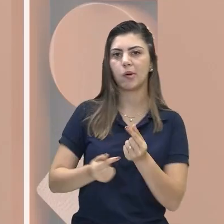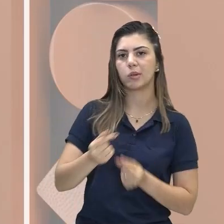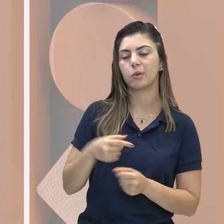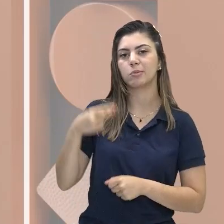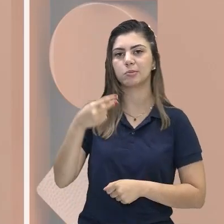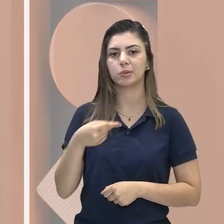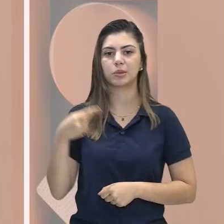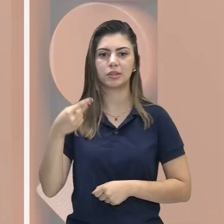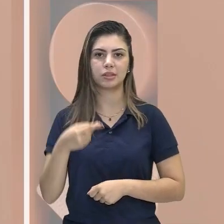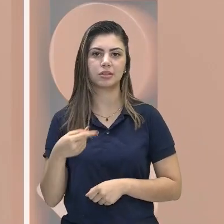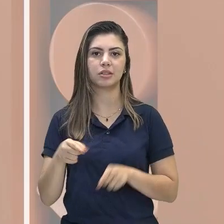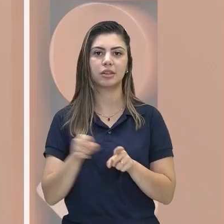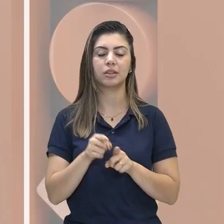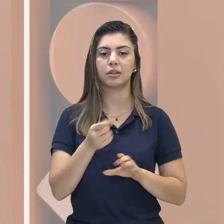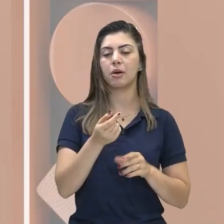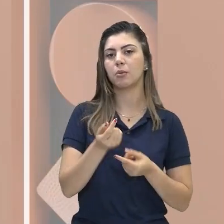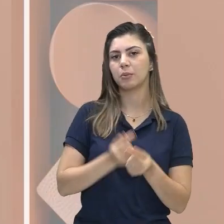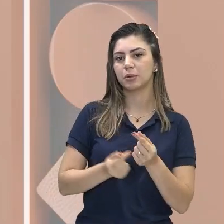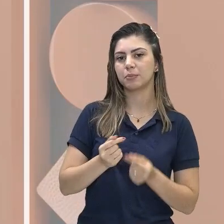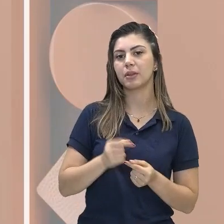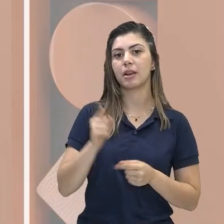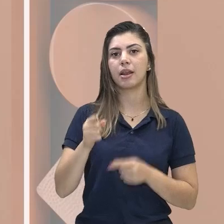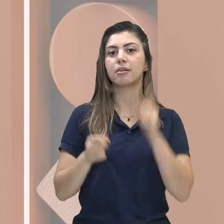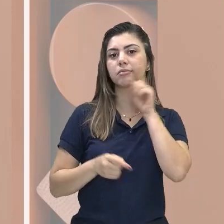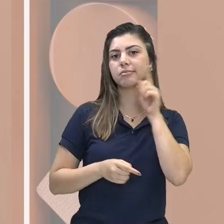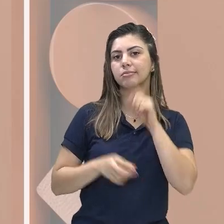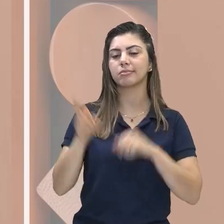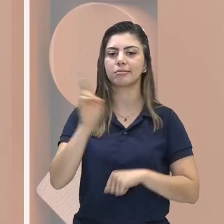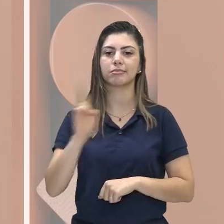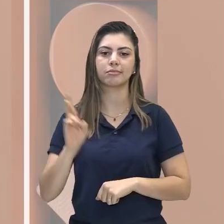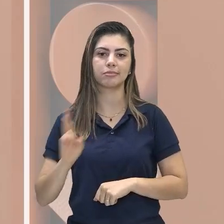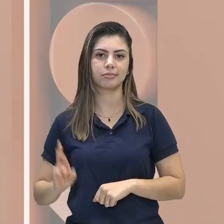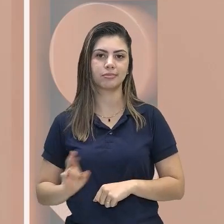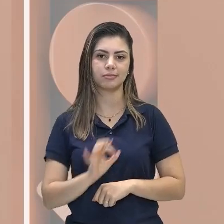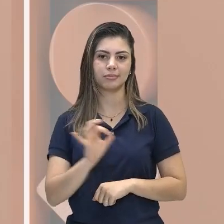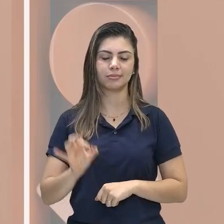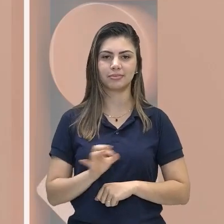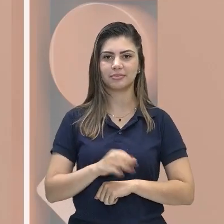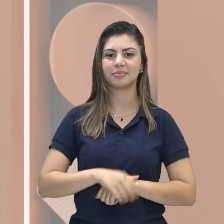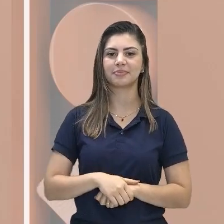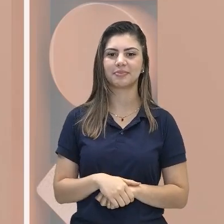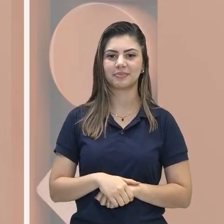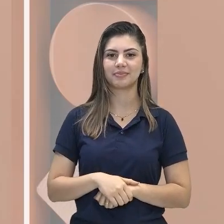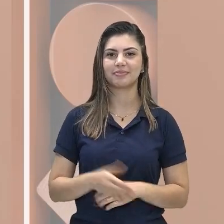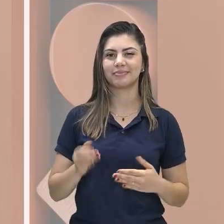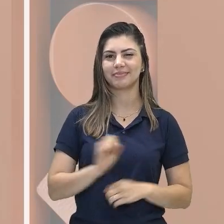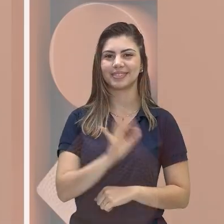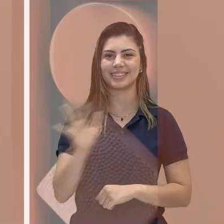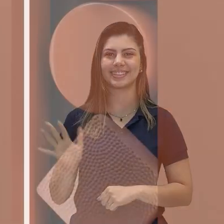ideológica e militar entre Estados Unidos e União Soviética ao fim da Segunda Guerra.